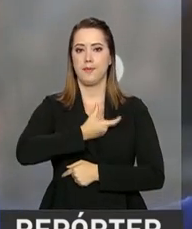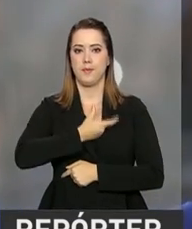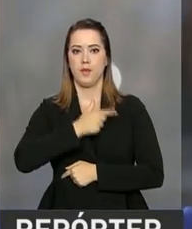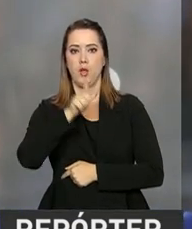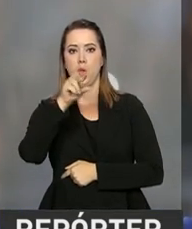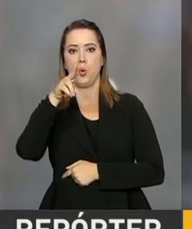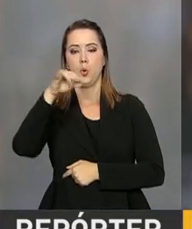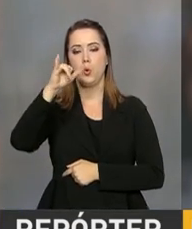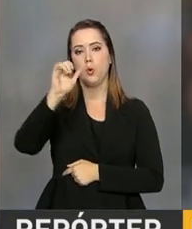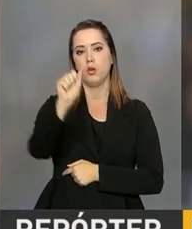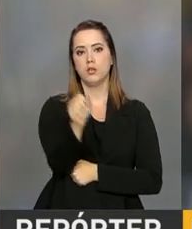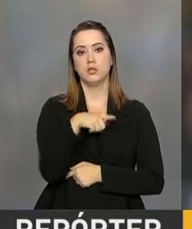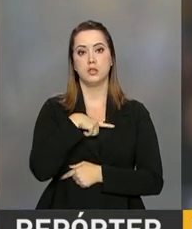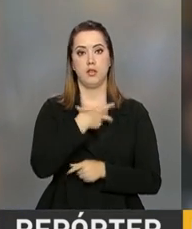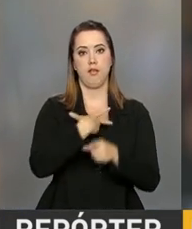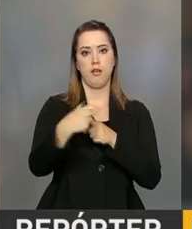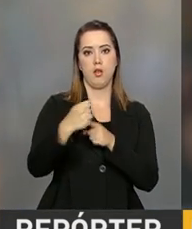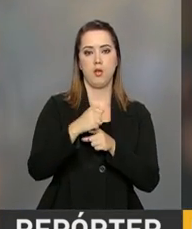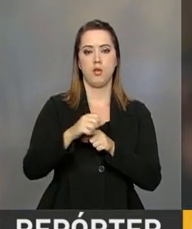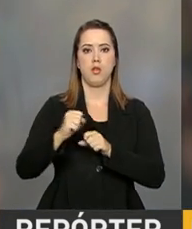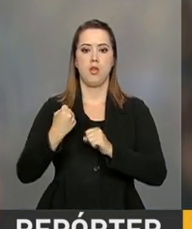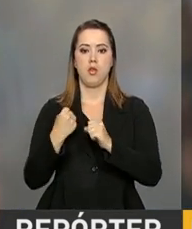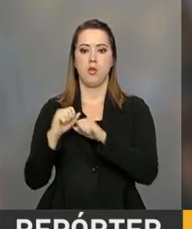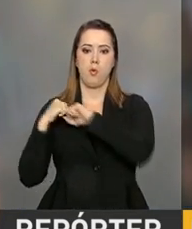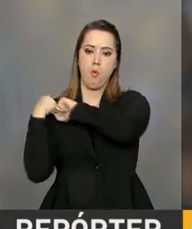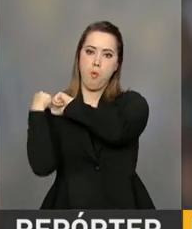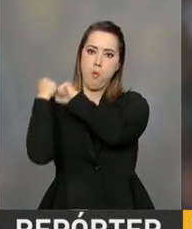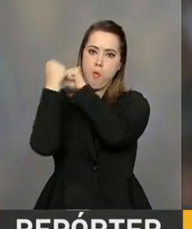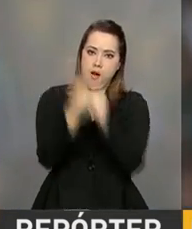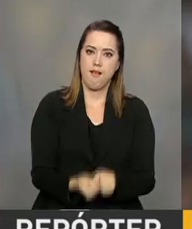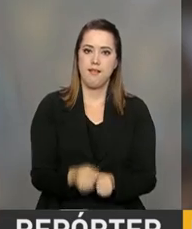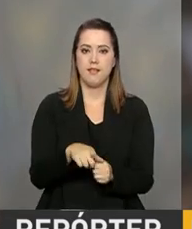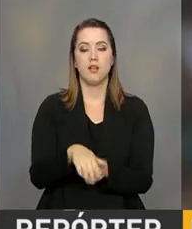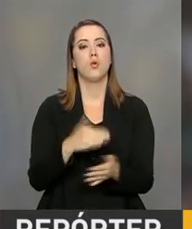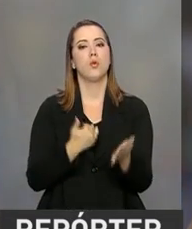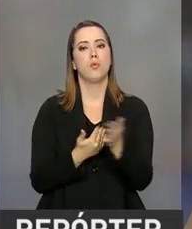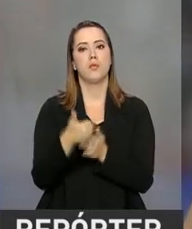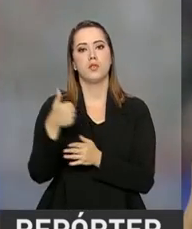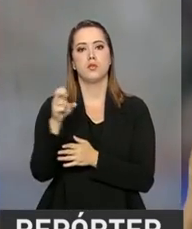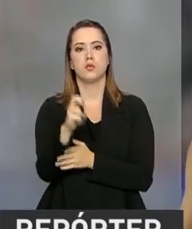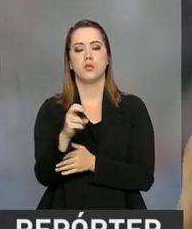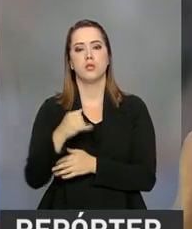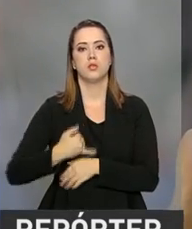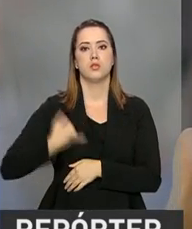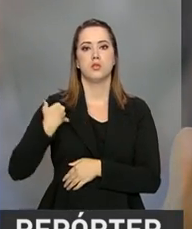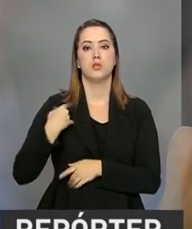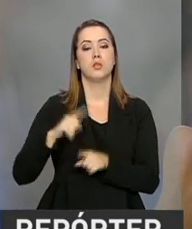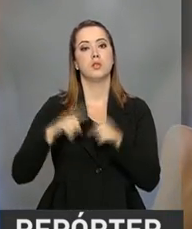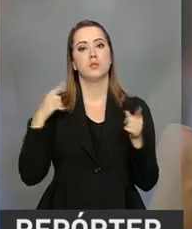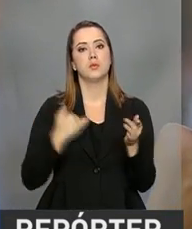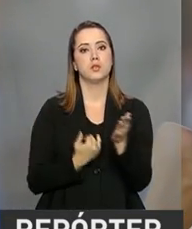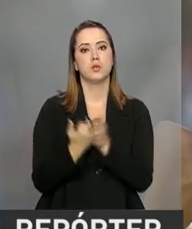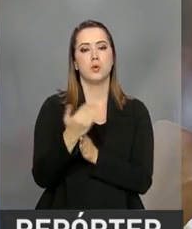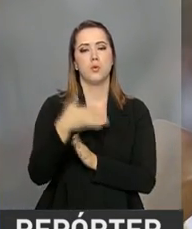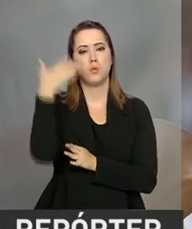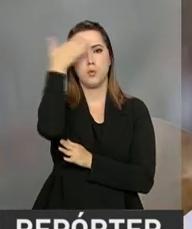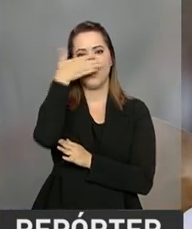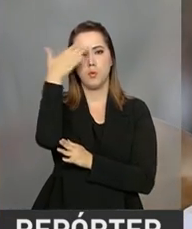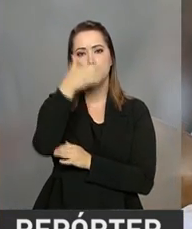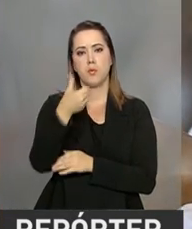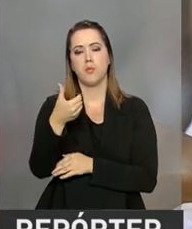Teixeira ganhou a prata no judô ela pratica o esporte desde os 15 anos mas começou na modalidade para deficientes visuais em